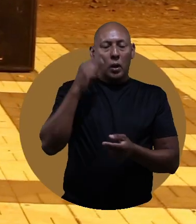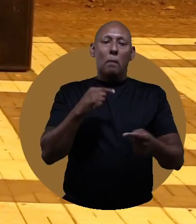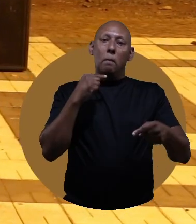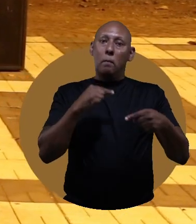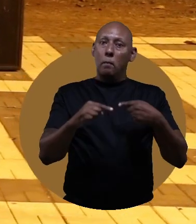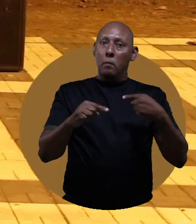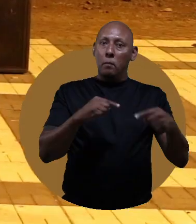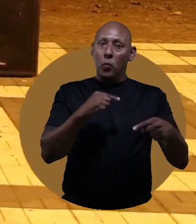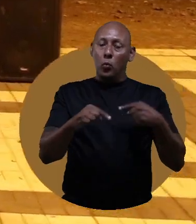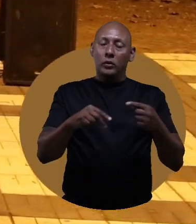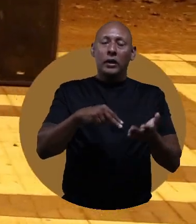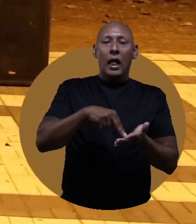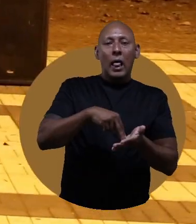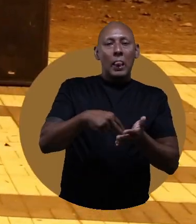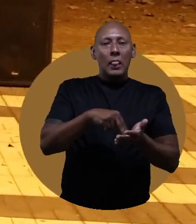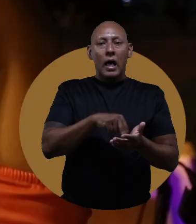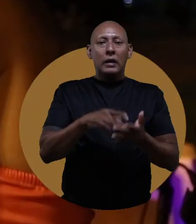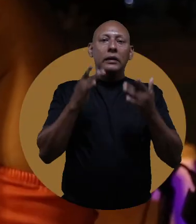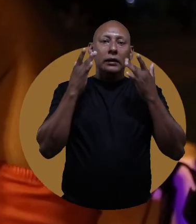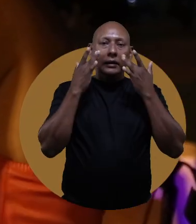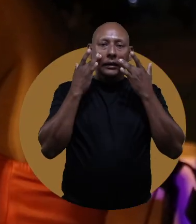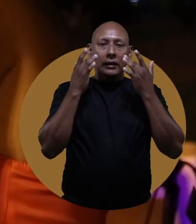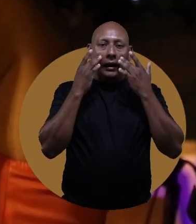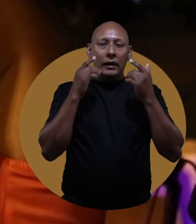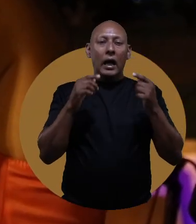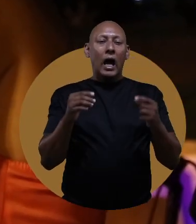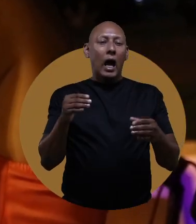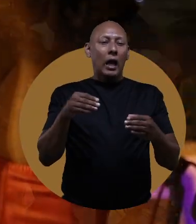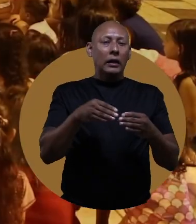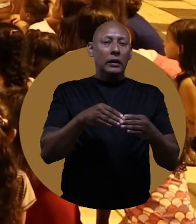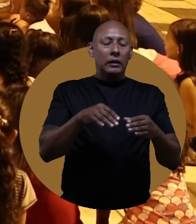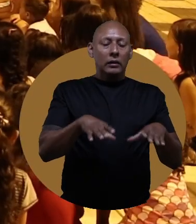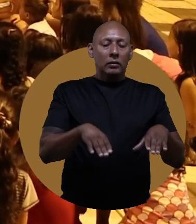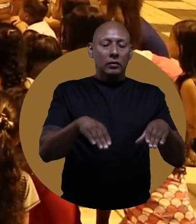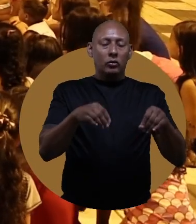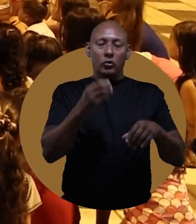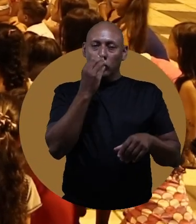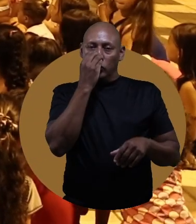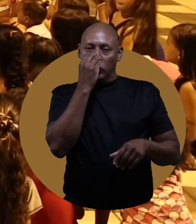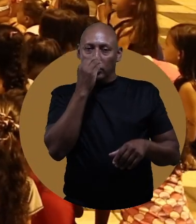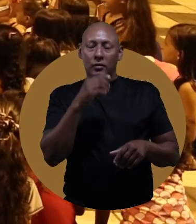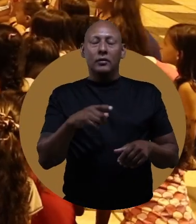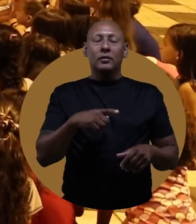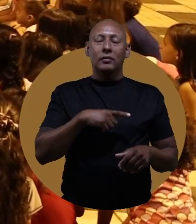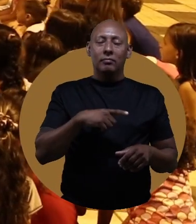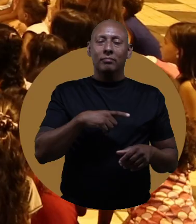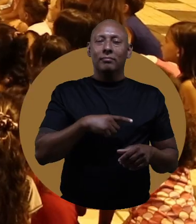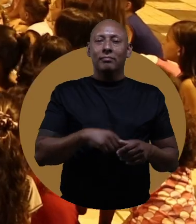musicais, danças, teatro e teve até circo.